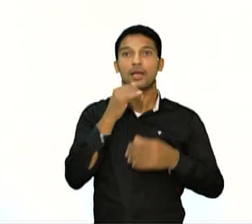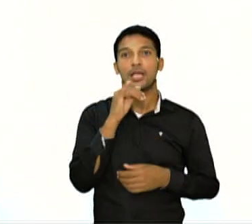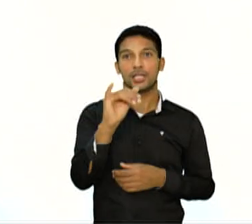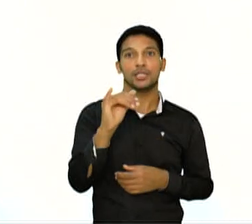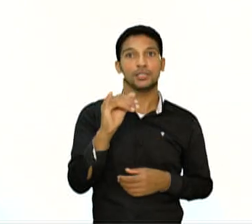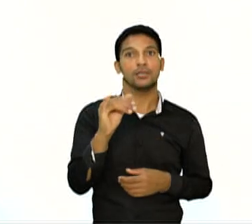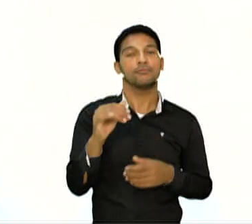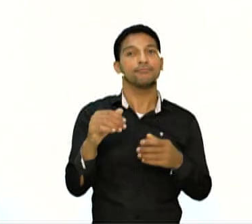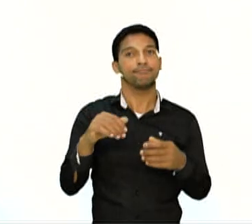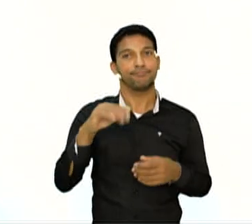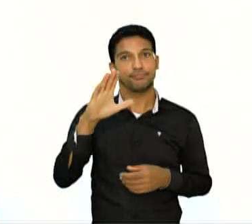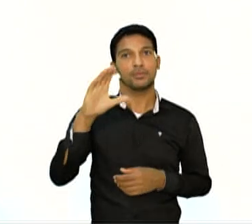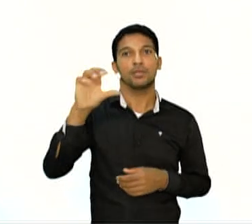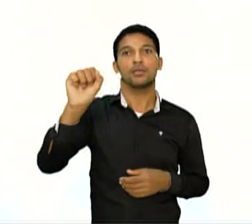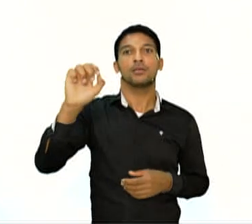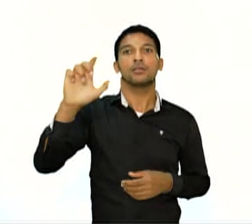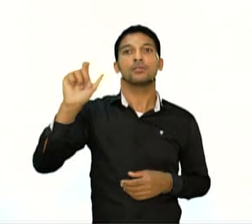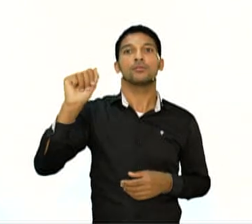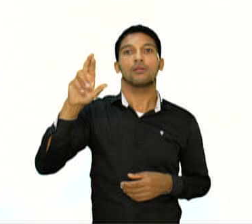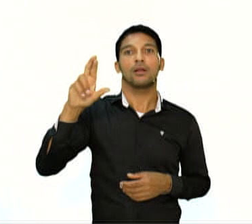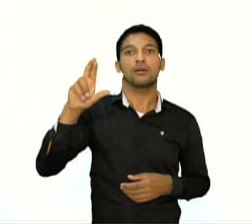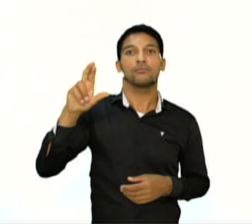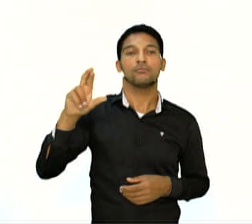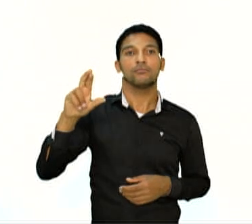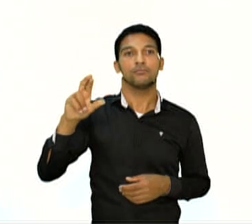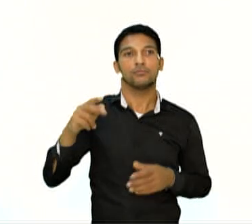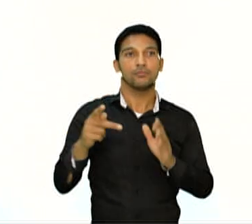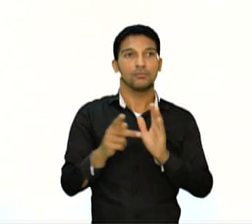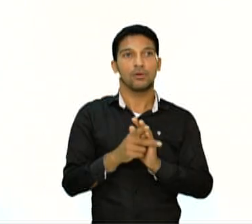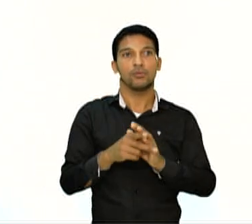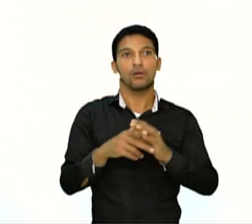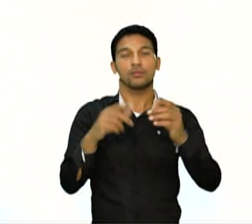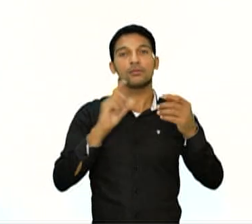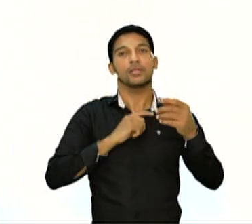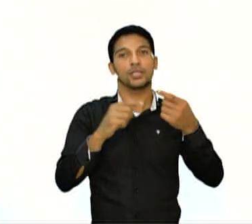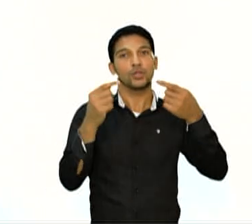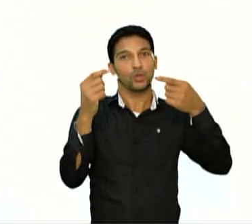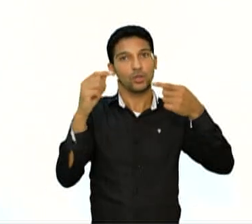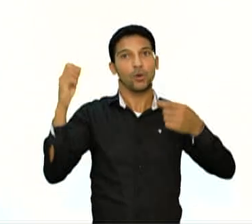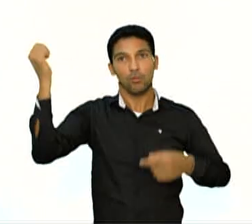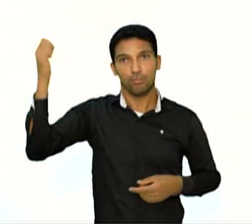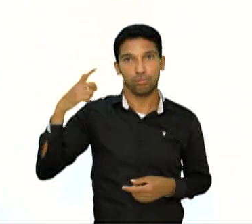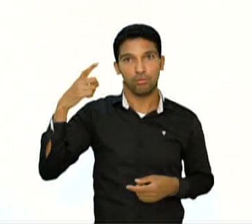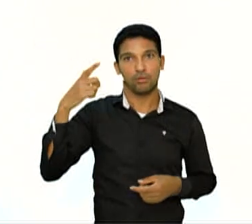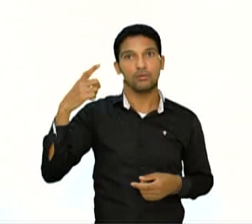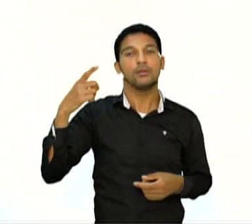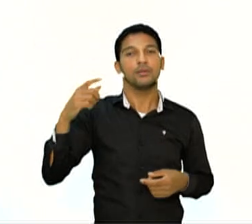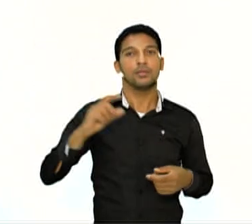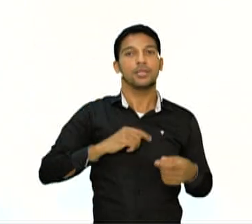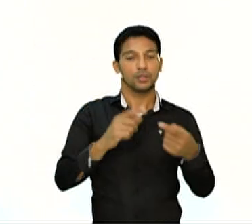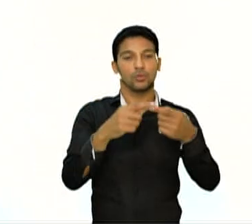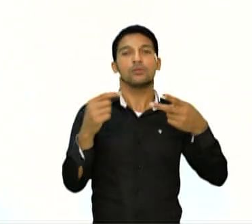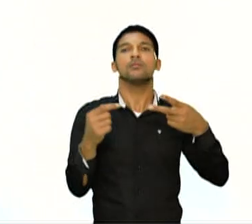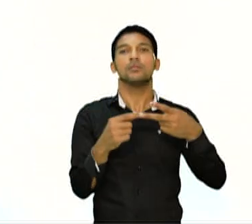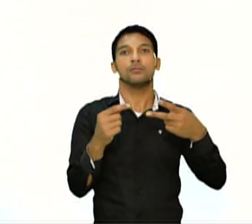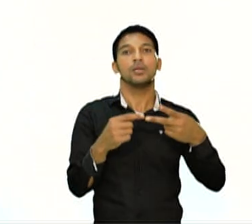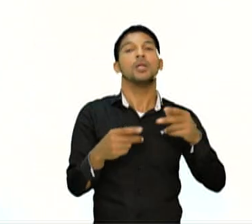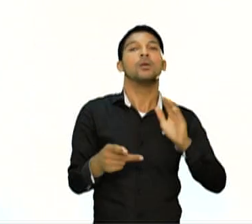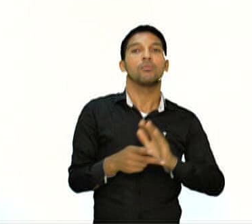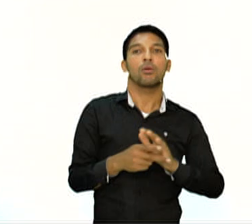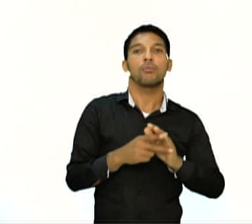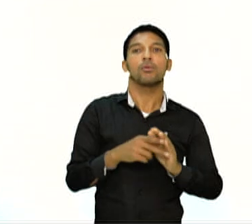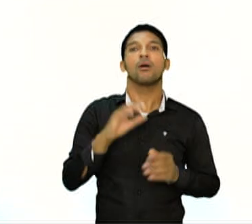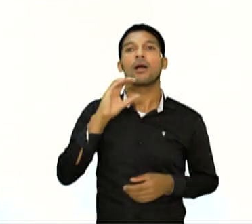a solar. Dentro da solar, nós vamos ter dois tipos de utilização. Através do calor, em que nós temos placas de